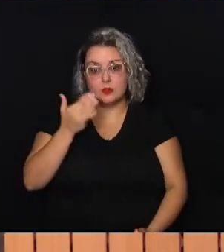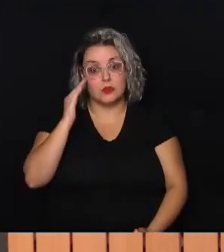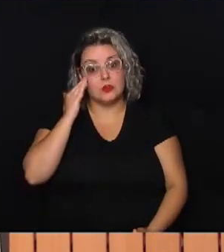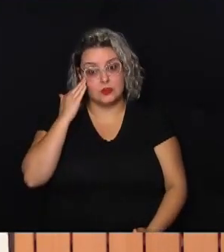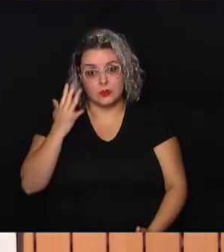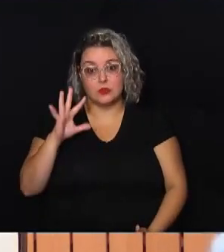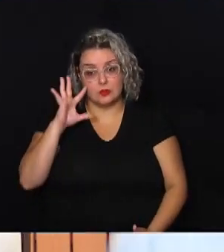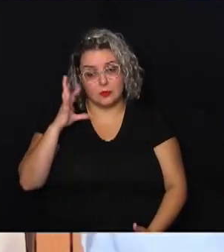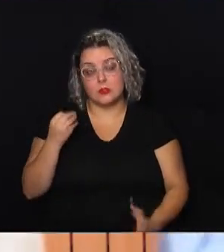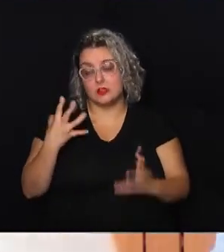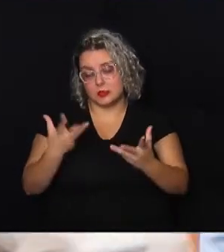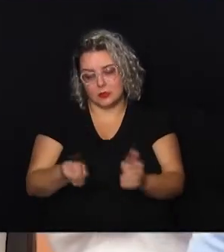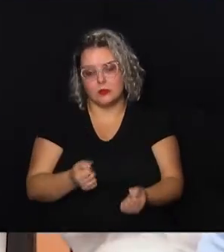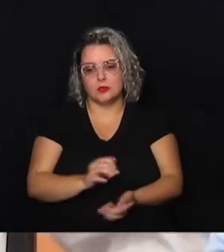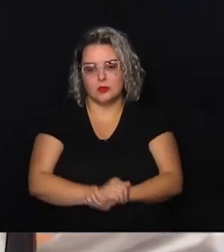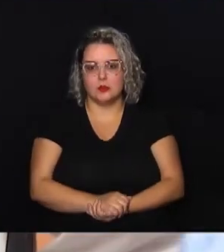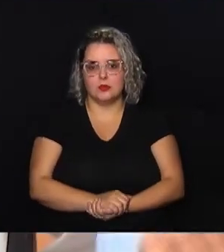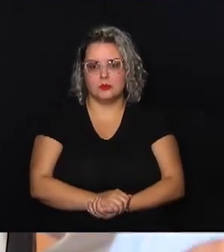aí.